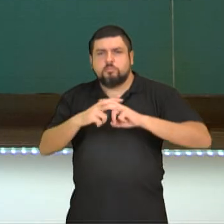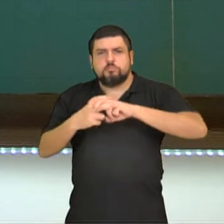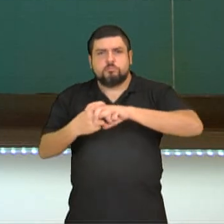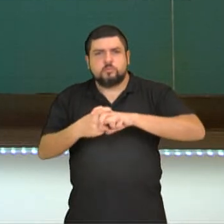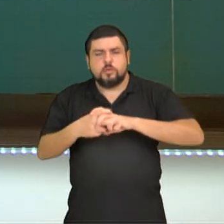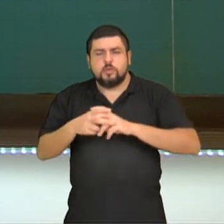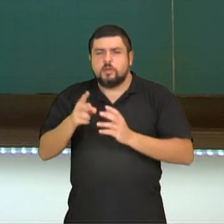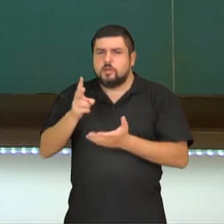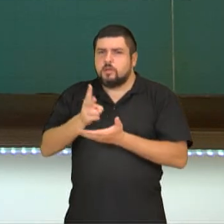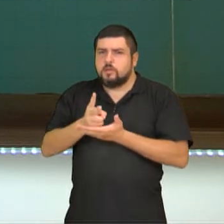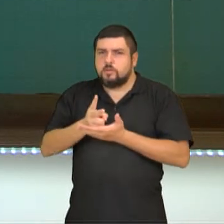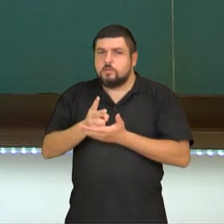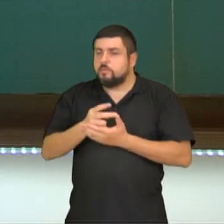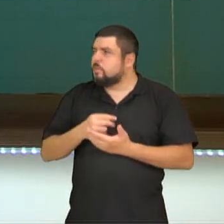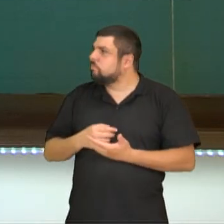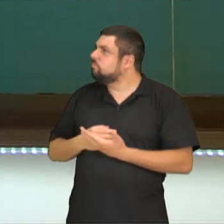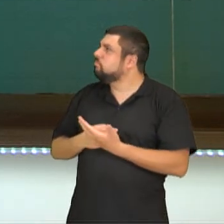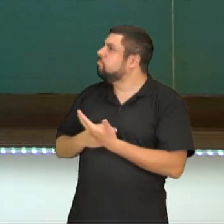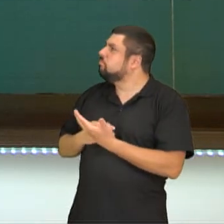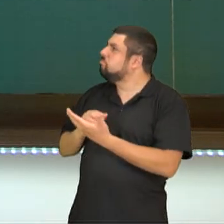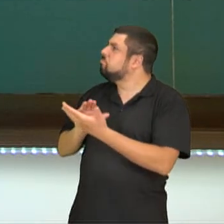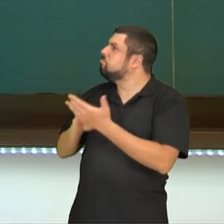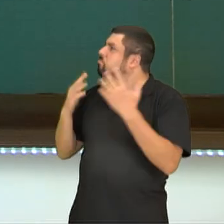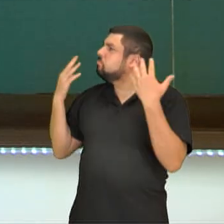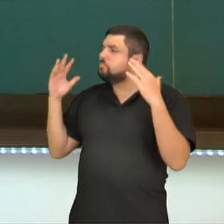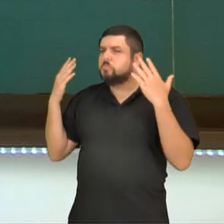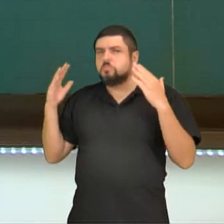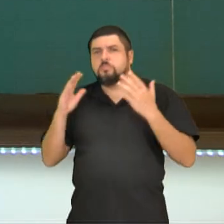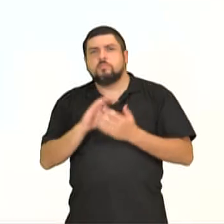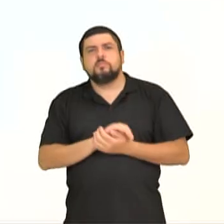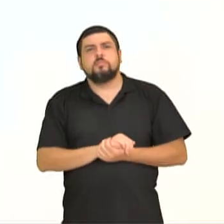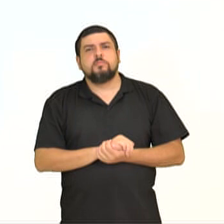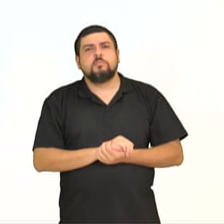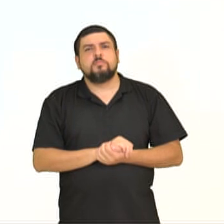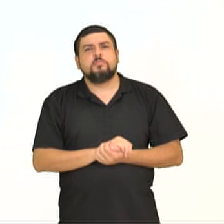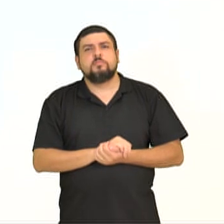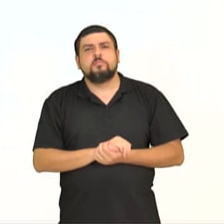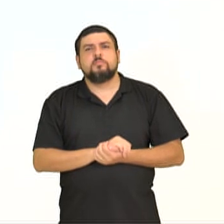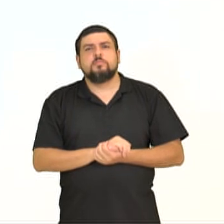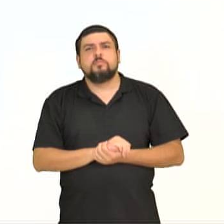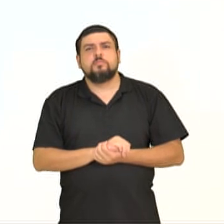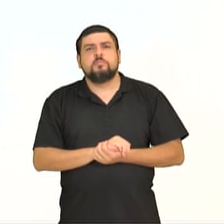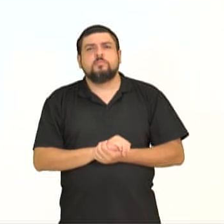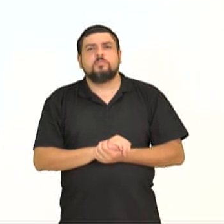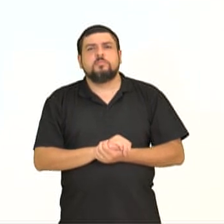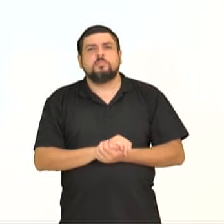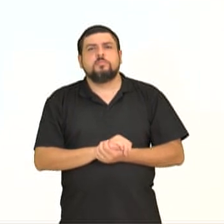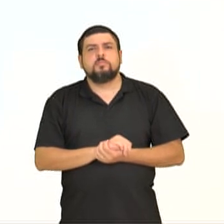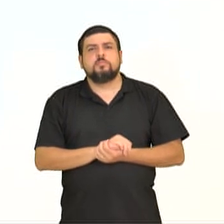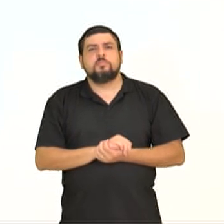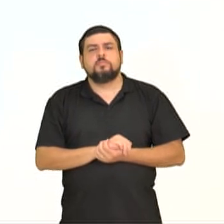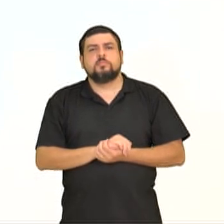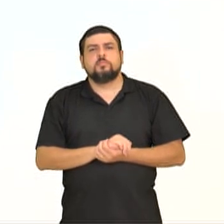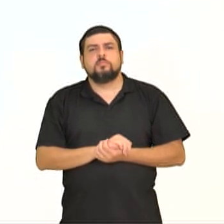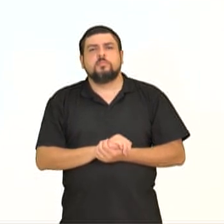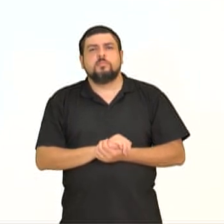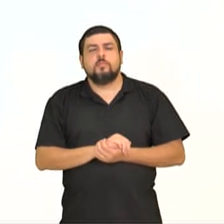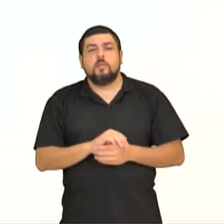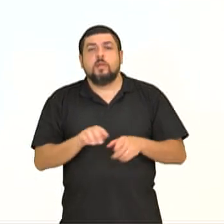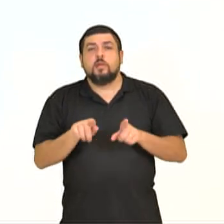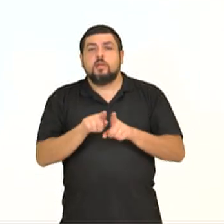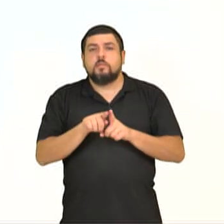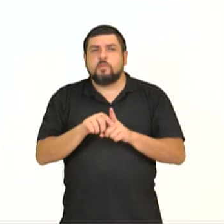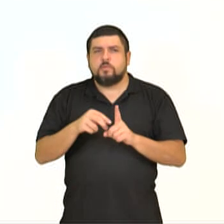sempre buscar o melhor, buscar superar os desafios. A gente tem também, com instrumentos mediadores, o